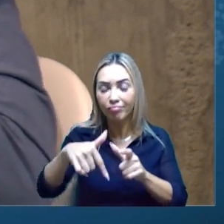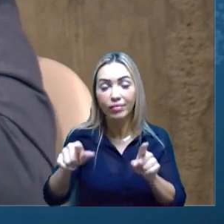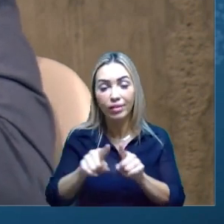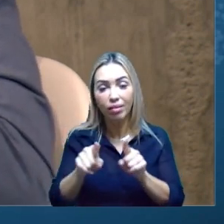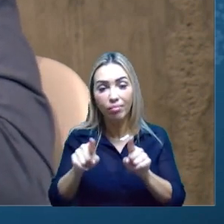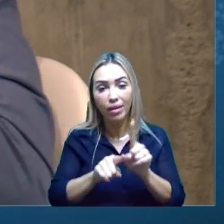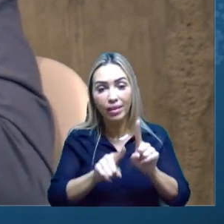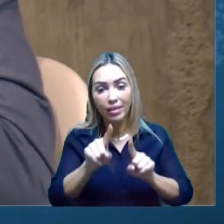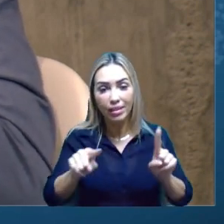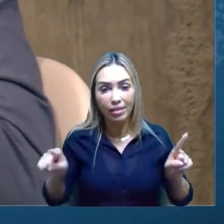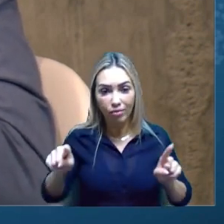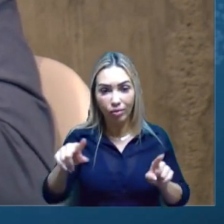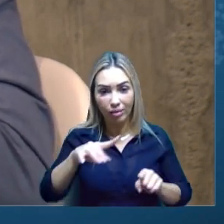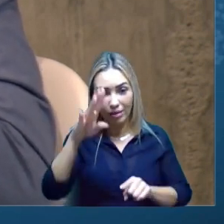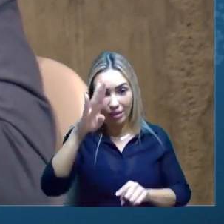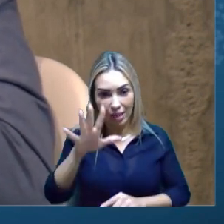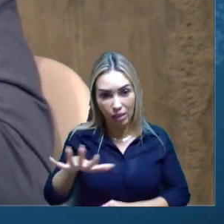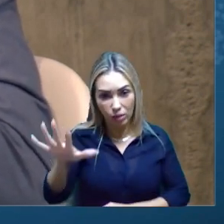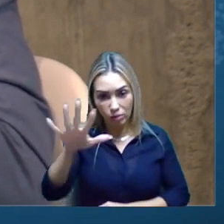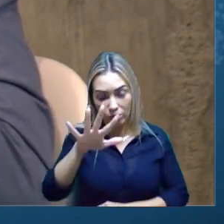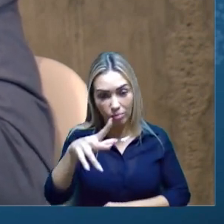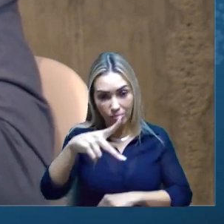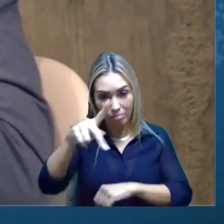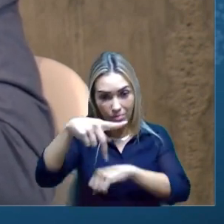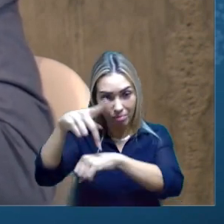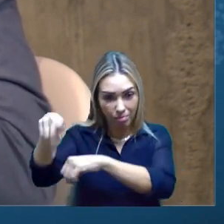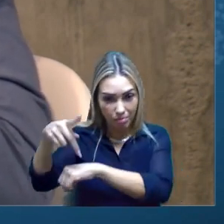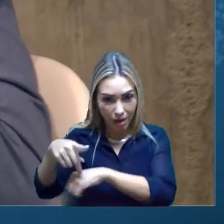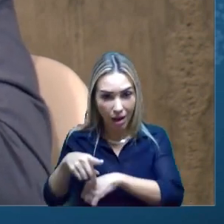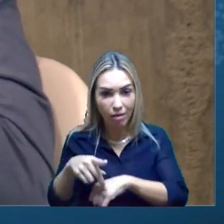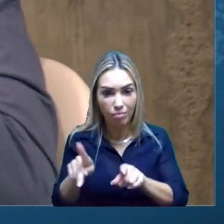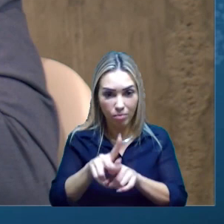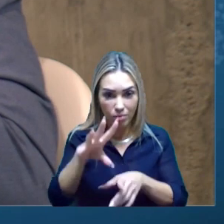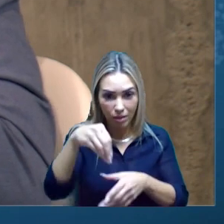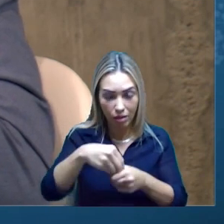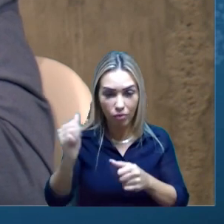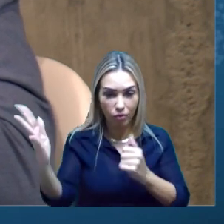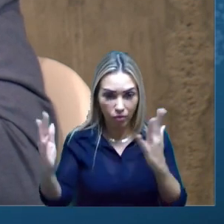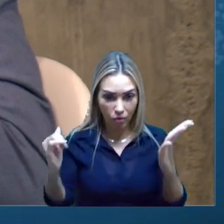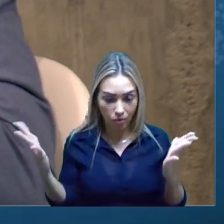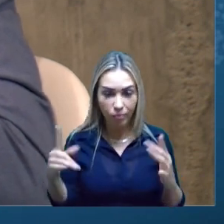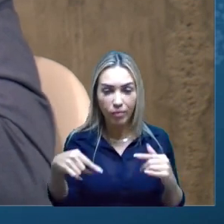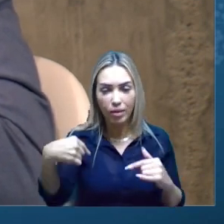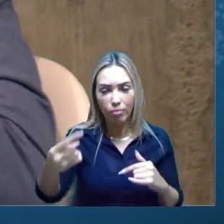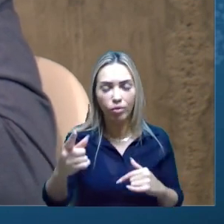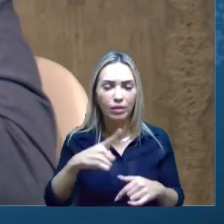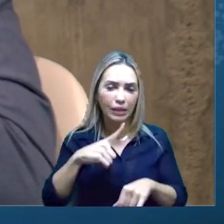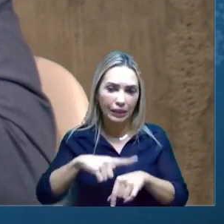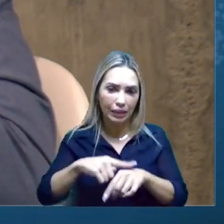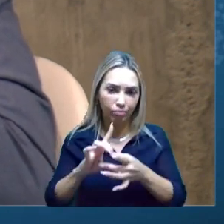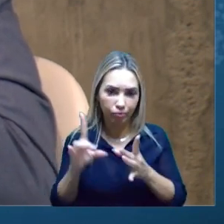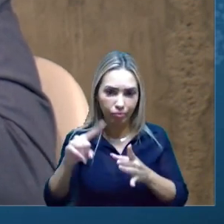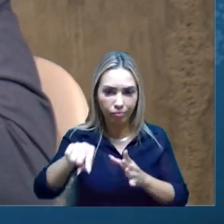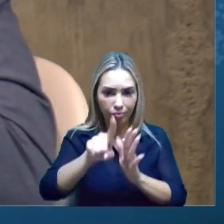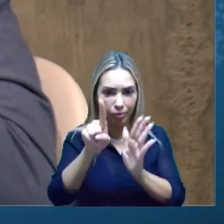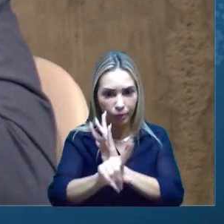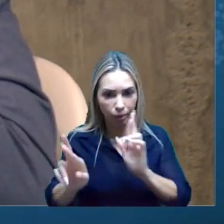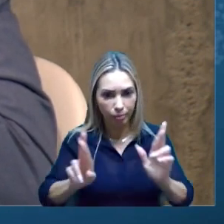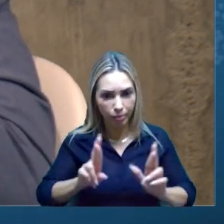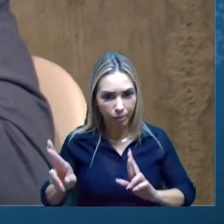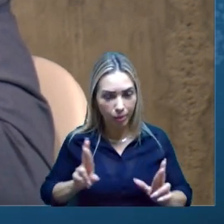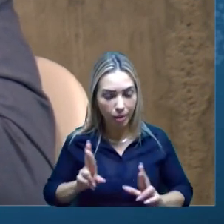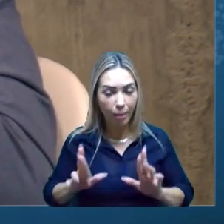níveis subnacionais e também nos níveis nacionais. Então, a gente vai ter um tempo para perguntas e respostas,